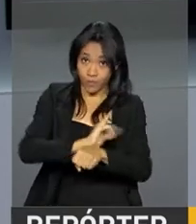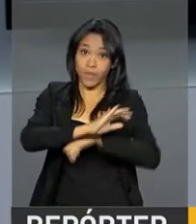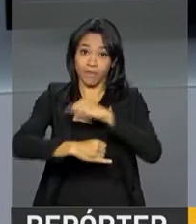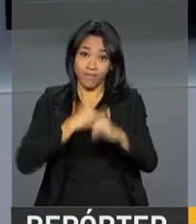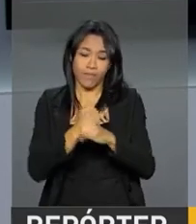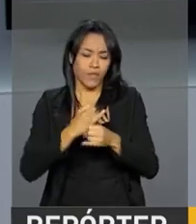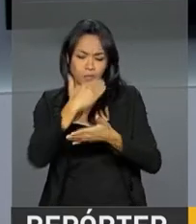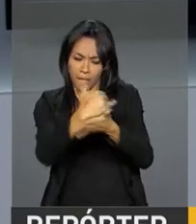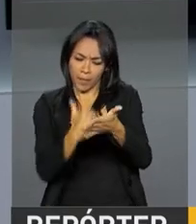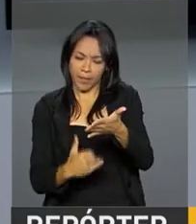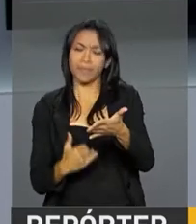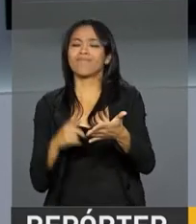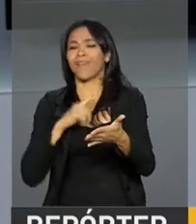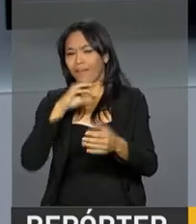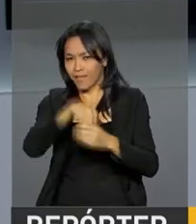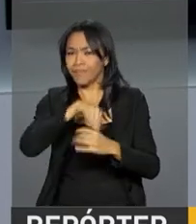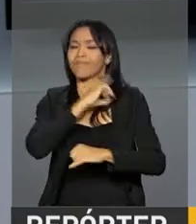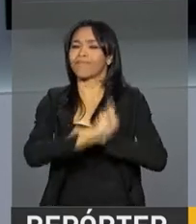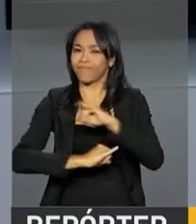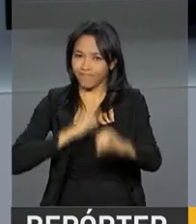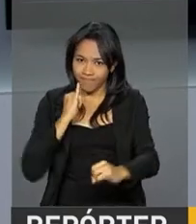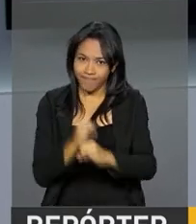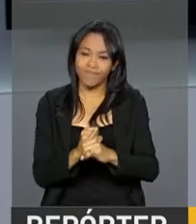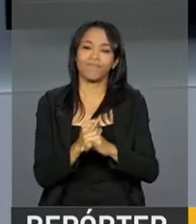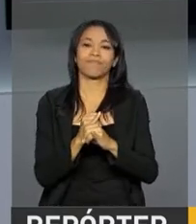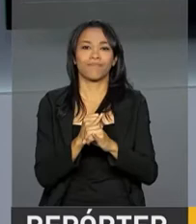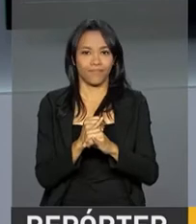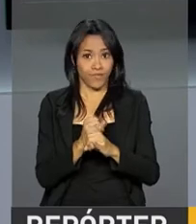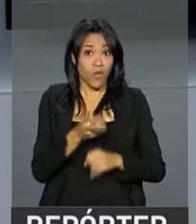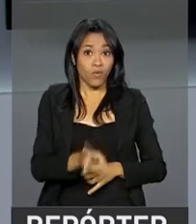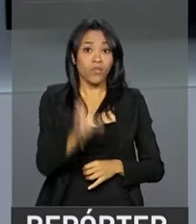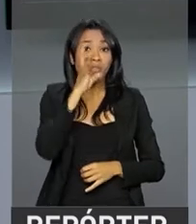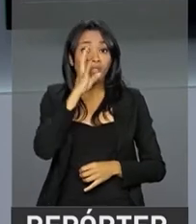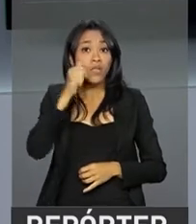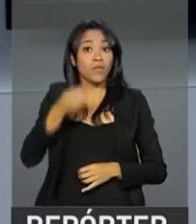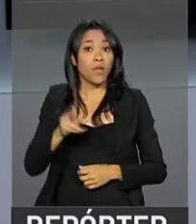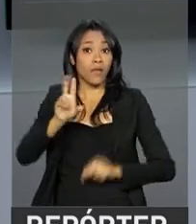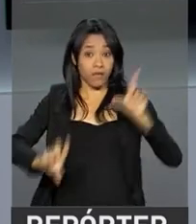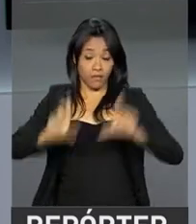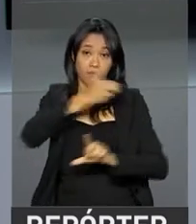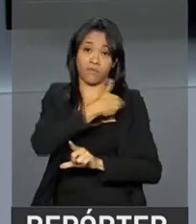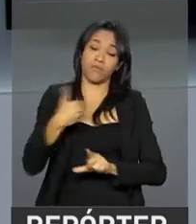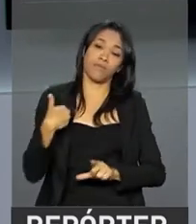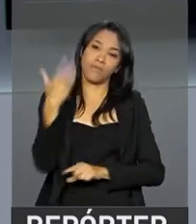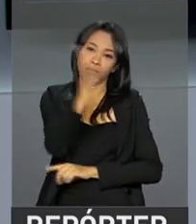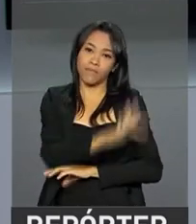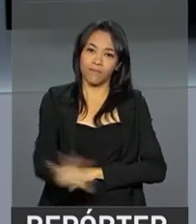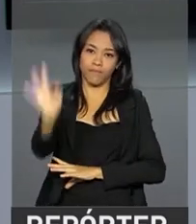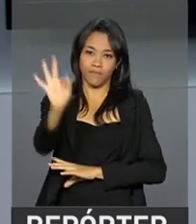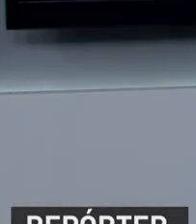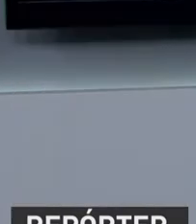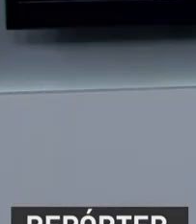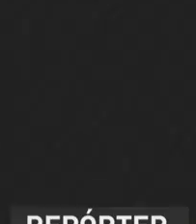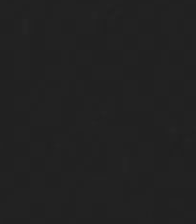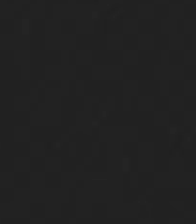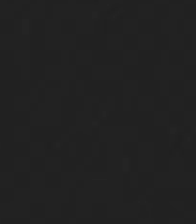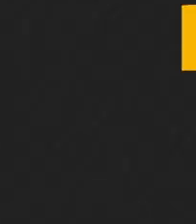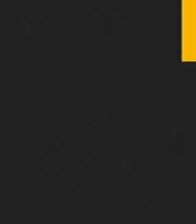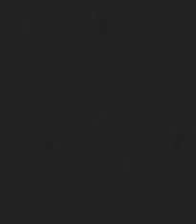toda a programação também está na nossa página na internet continue com a gente na nbr a tv do governo federal